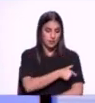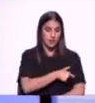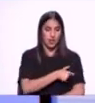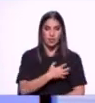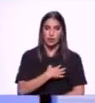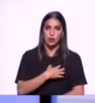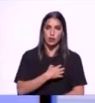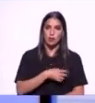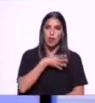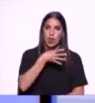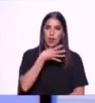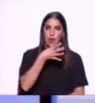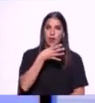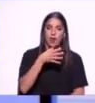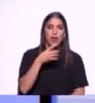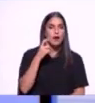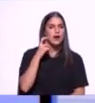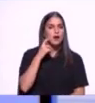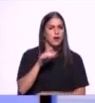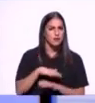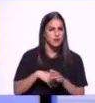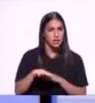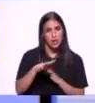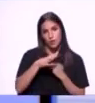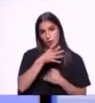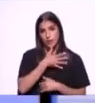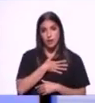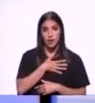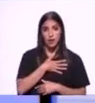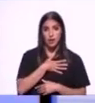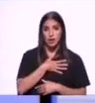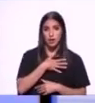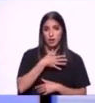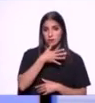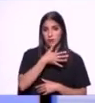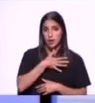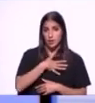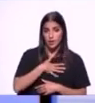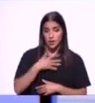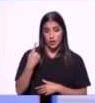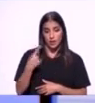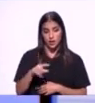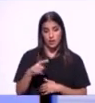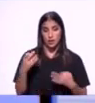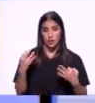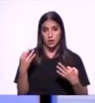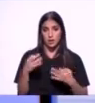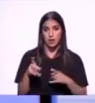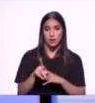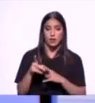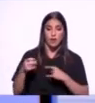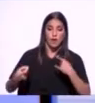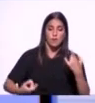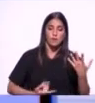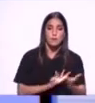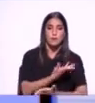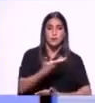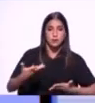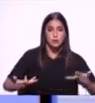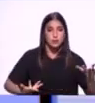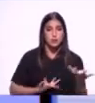canais televisivos. E isso, quem o fazia, era o Benfica. Com a célebre distribuição de cartilhas,